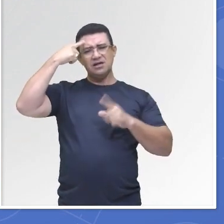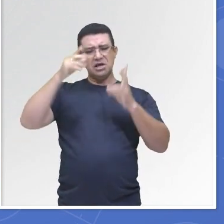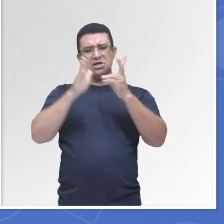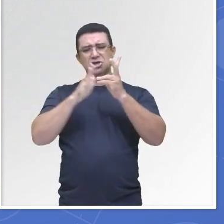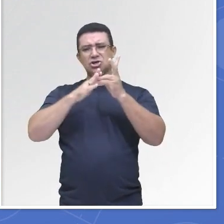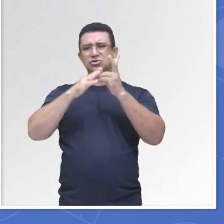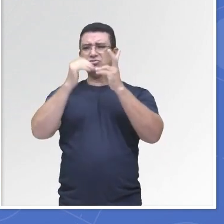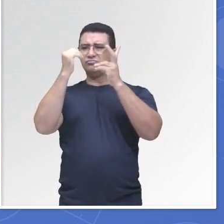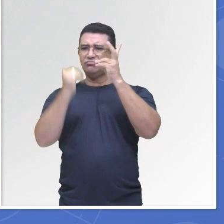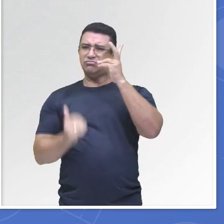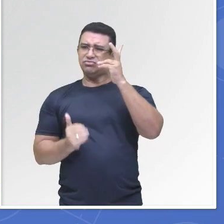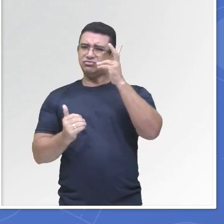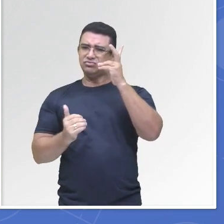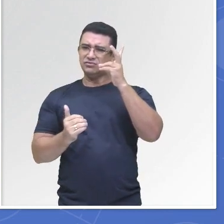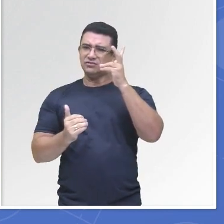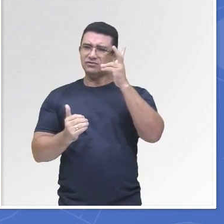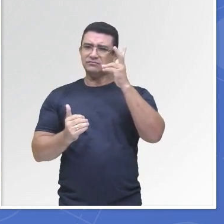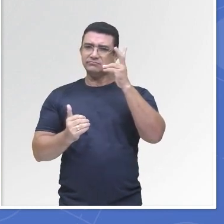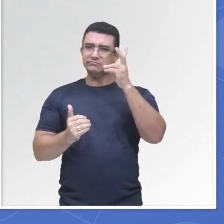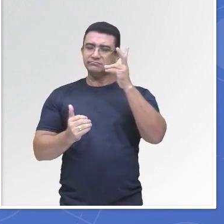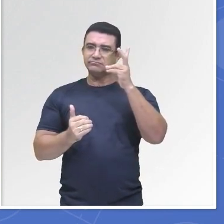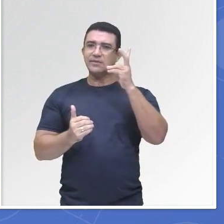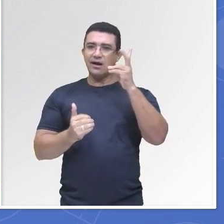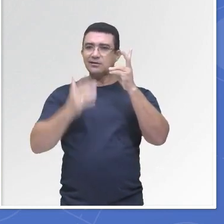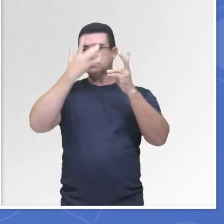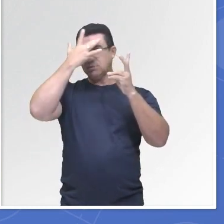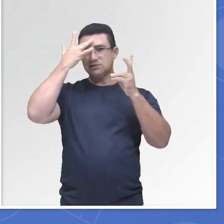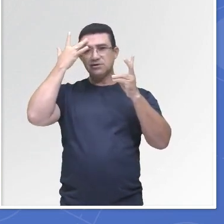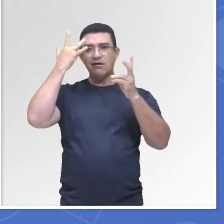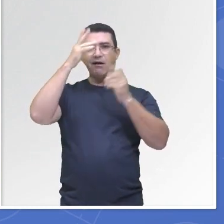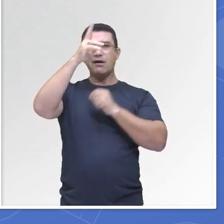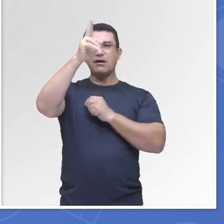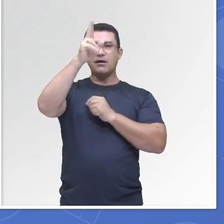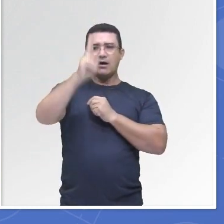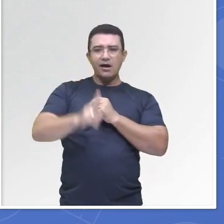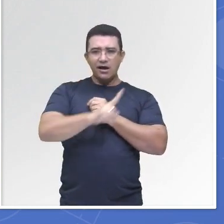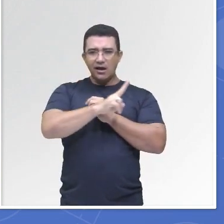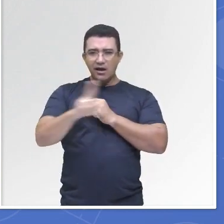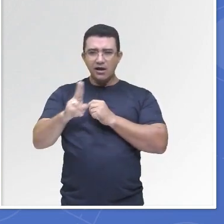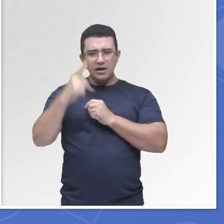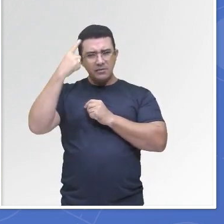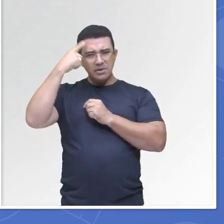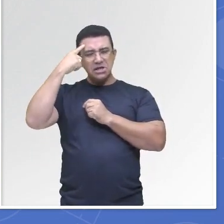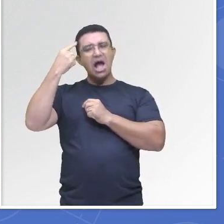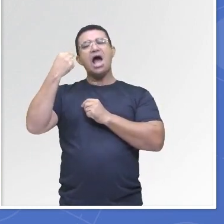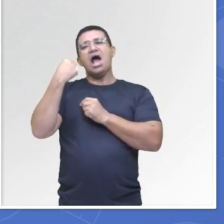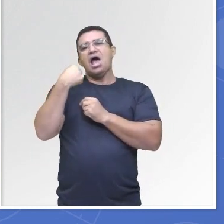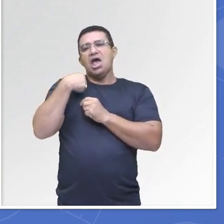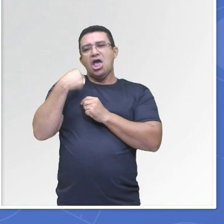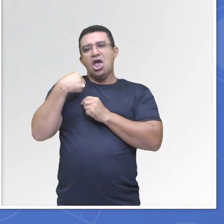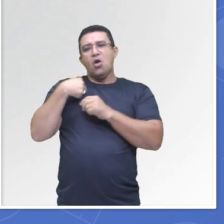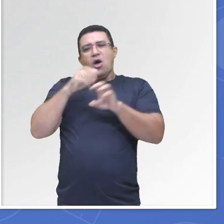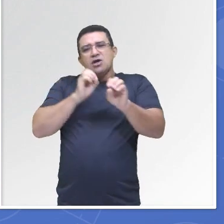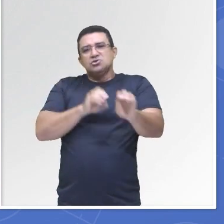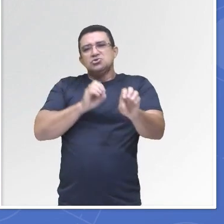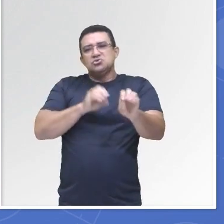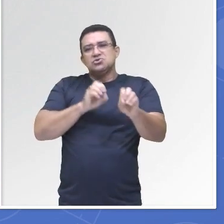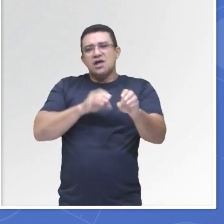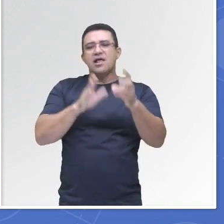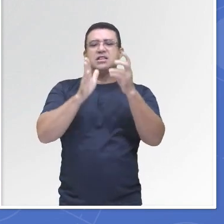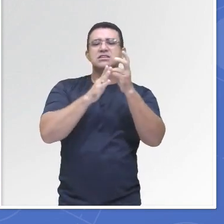inferiores, né? Então eles argumentavam que estavam fazendo um grande favor para os